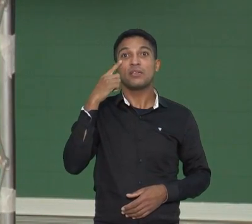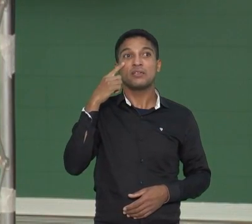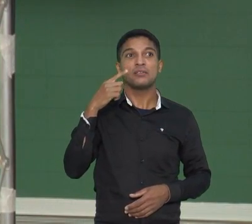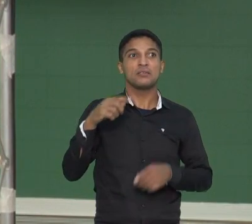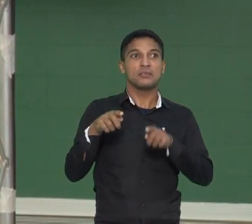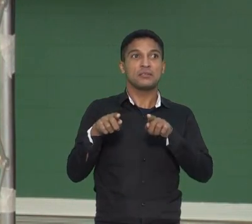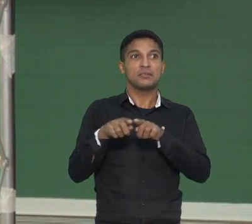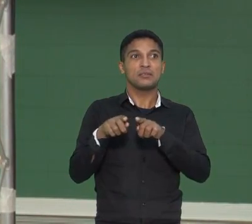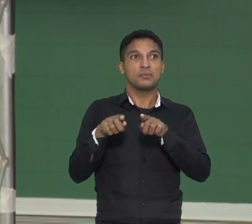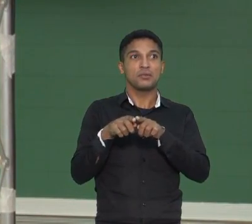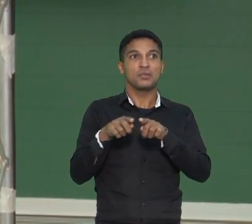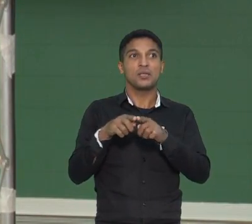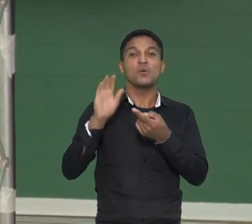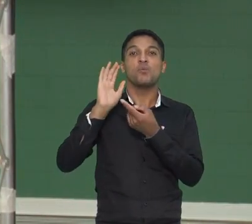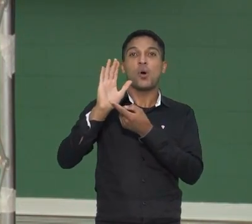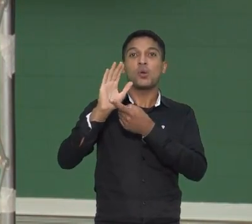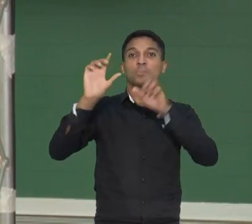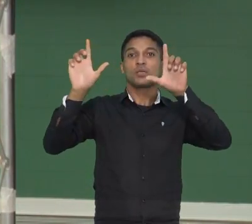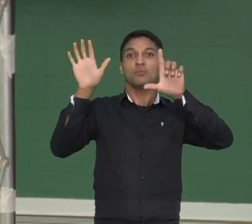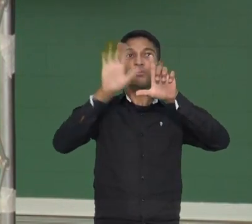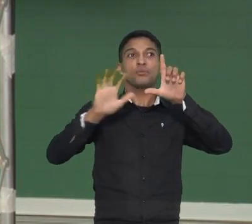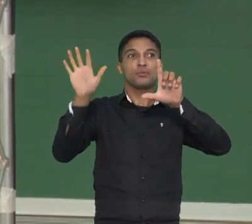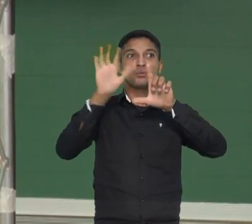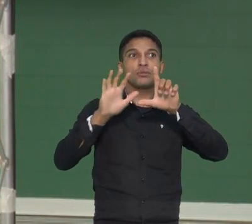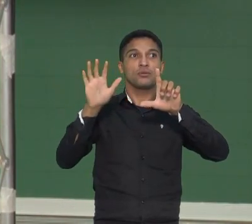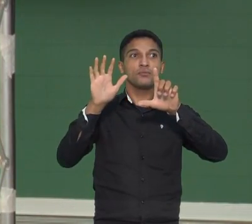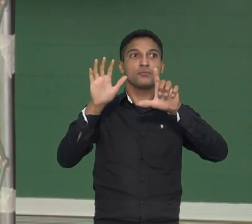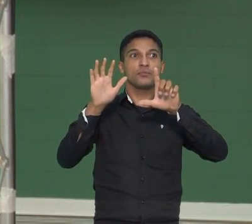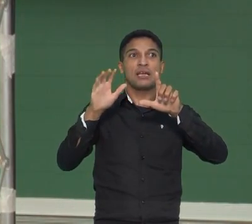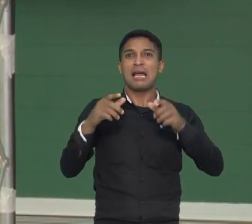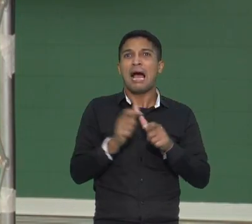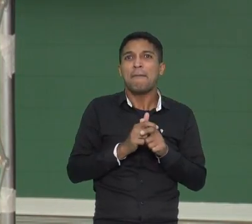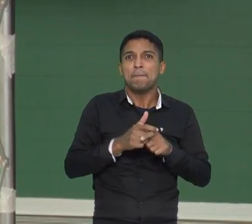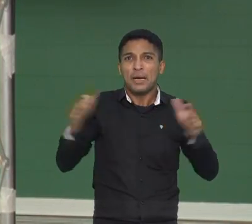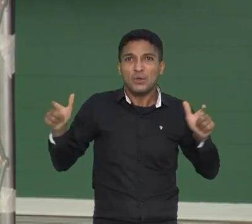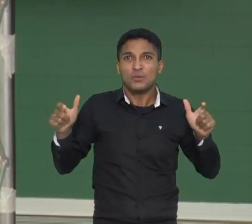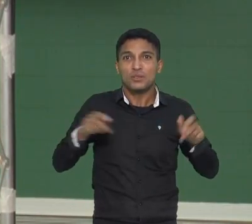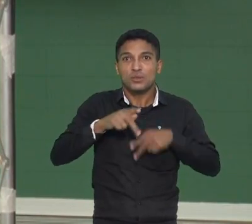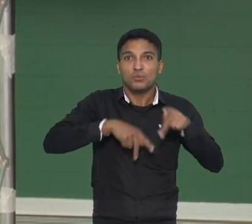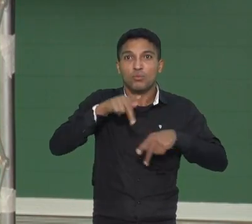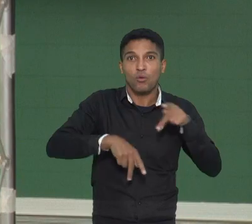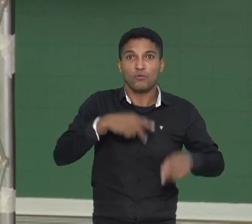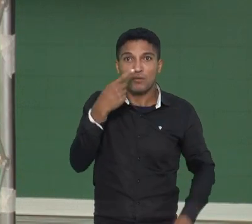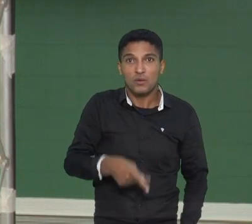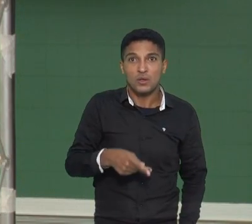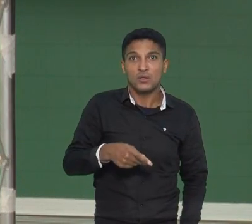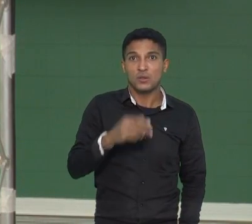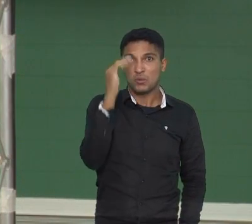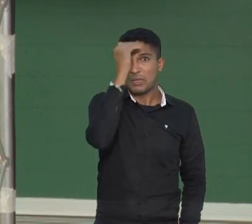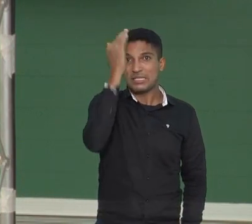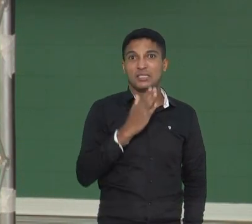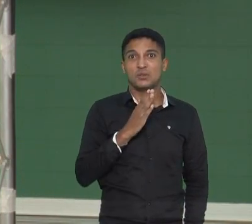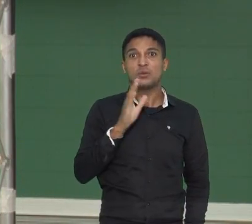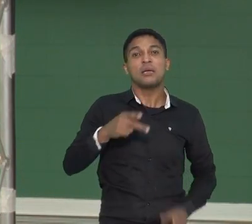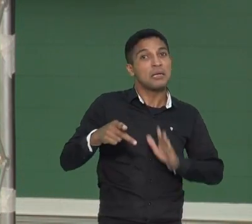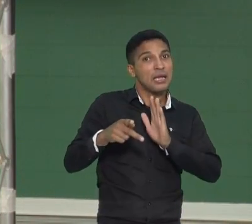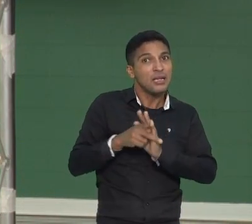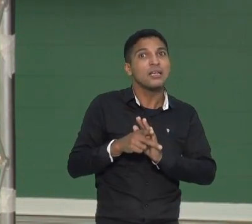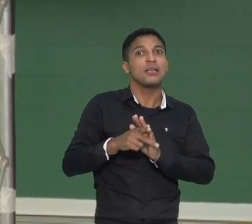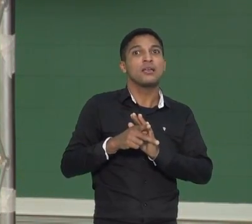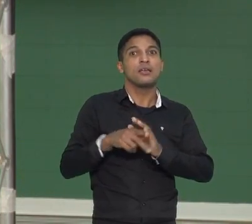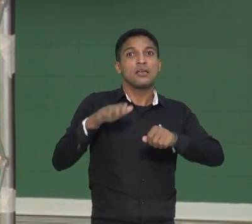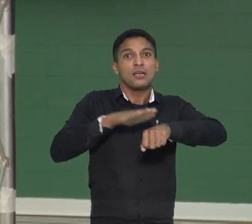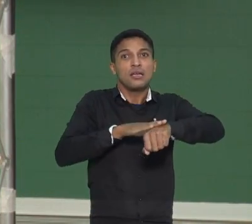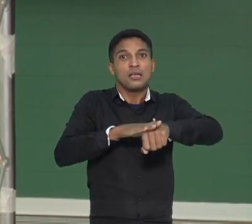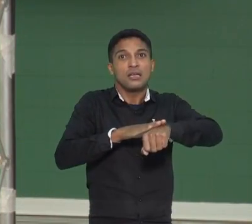Primeiro, a maioria da população brasileira é negra, é afrodescendente, seja negra, pretos